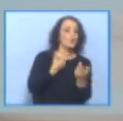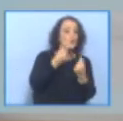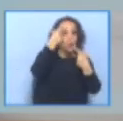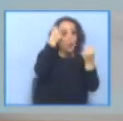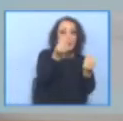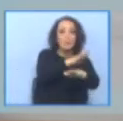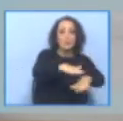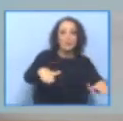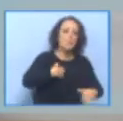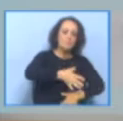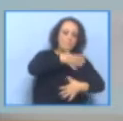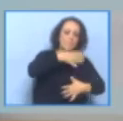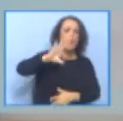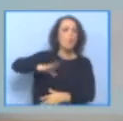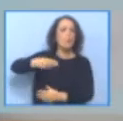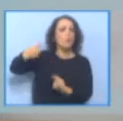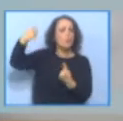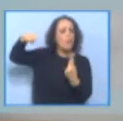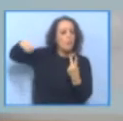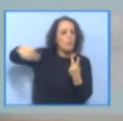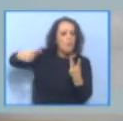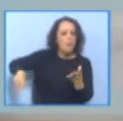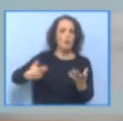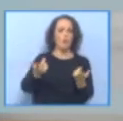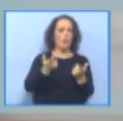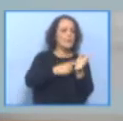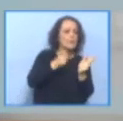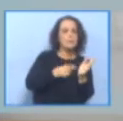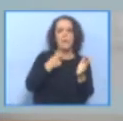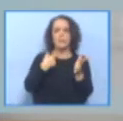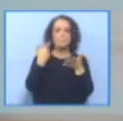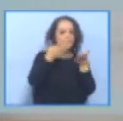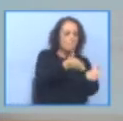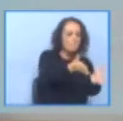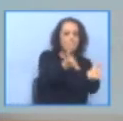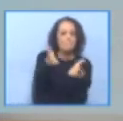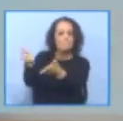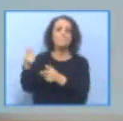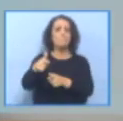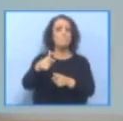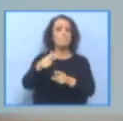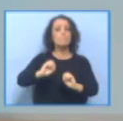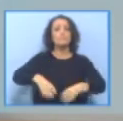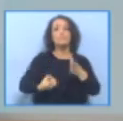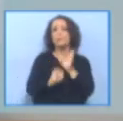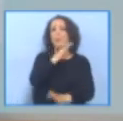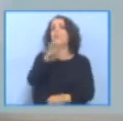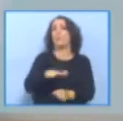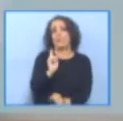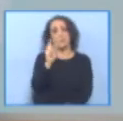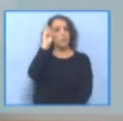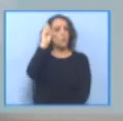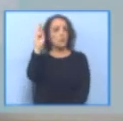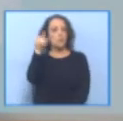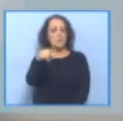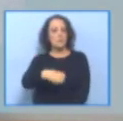ensiná-los também o que é que o mundo tem, o que é que não tem, a necessidade de ajudarmos o próximo. Isto partiu tudo do escutismo. Foi quando eu percebi que